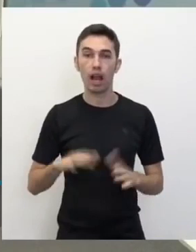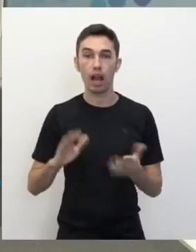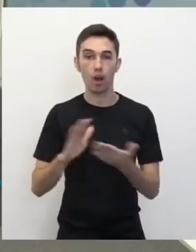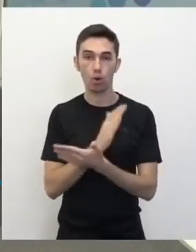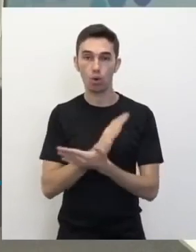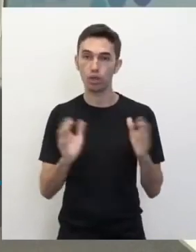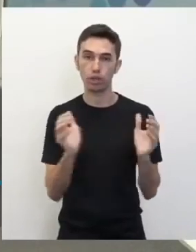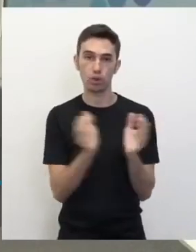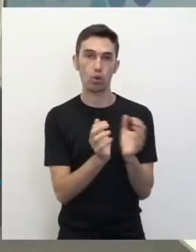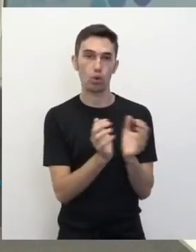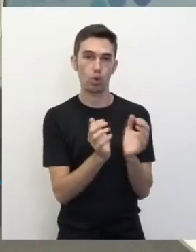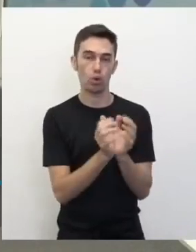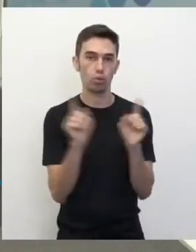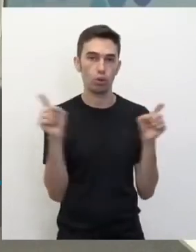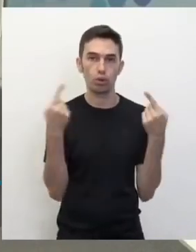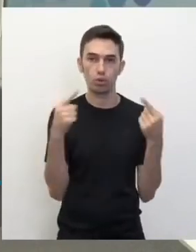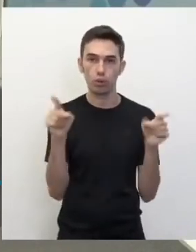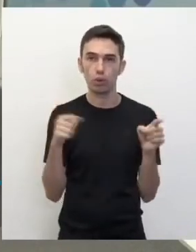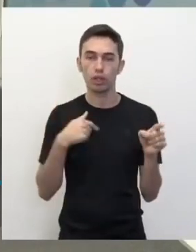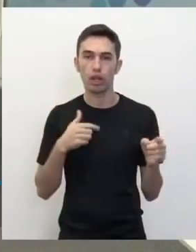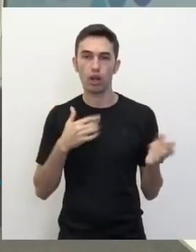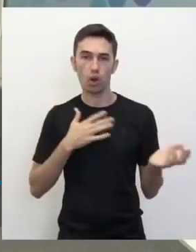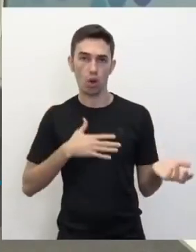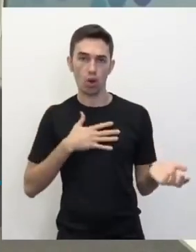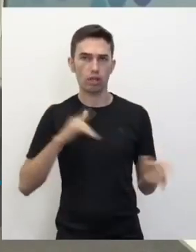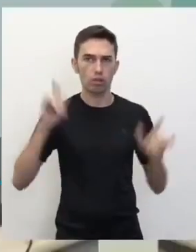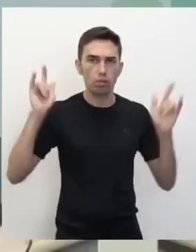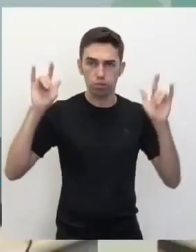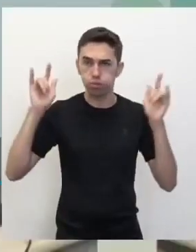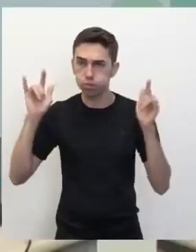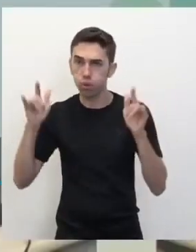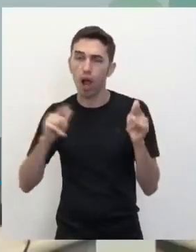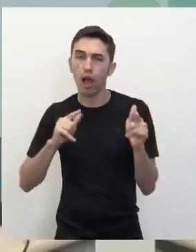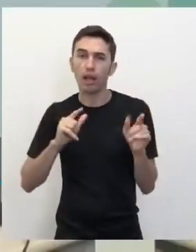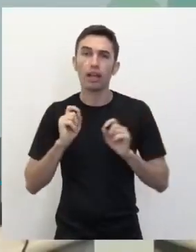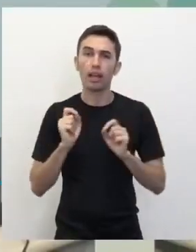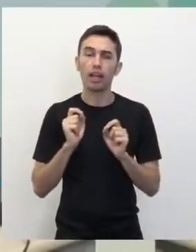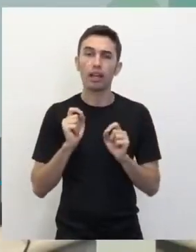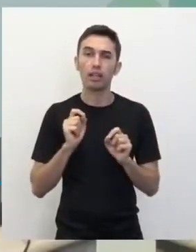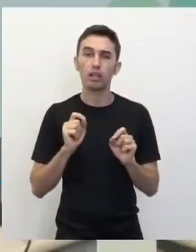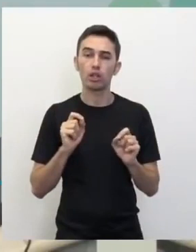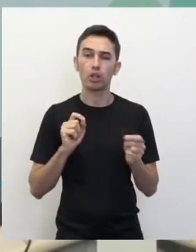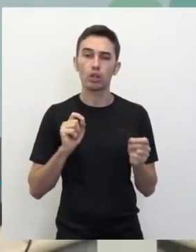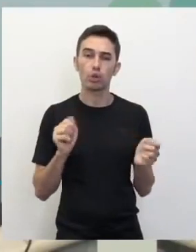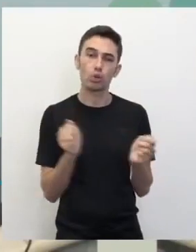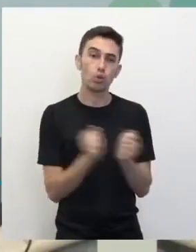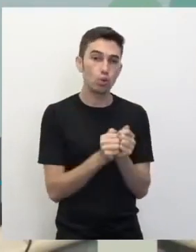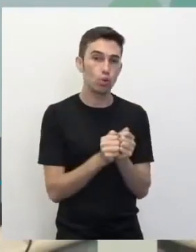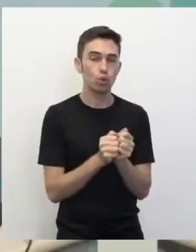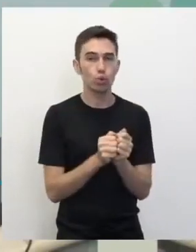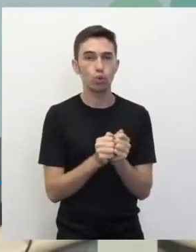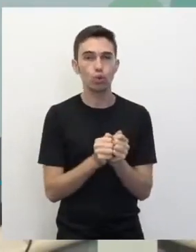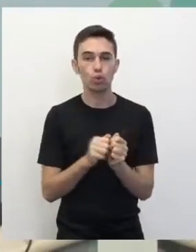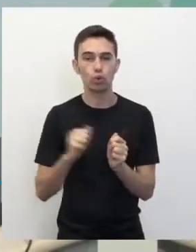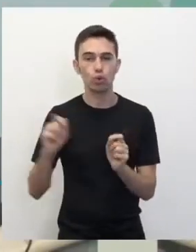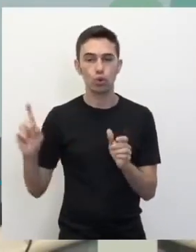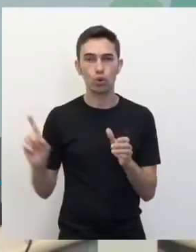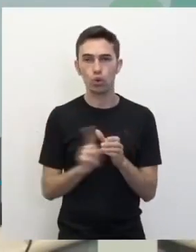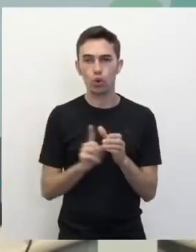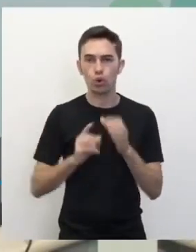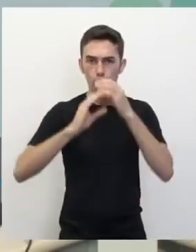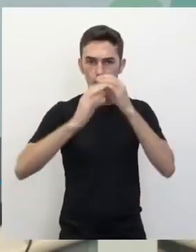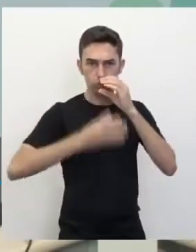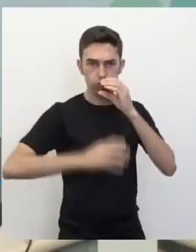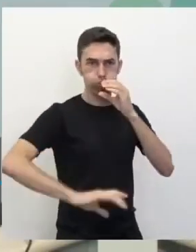uma banda, inclusive, que é de rock, que toca com alguns, né, com